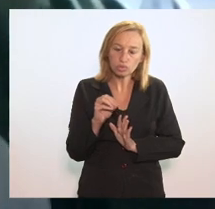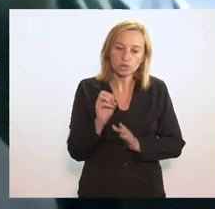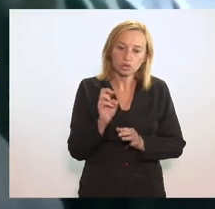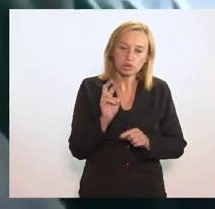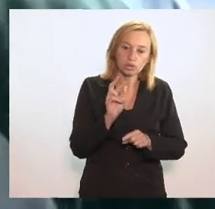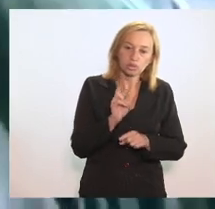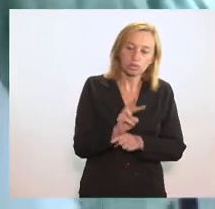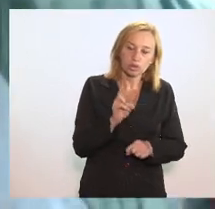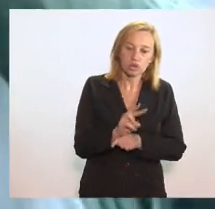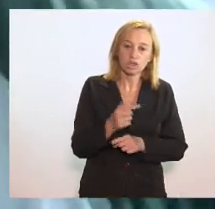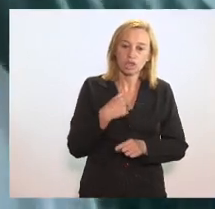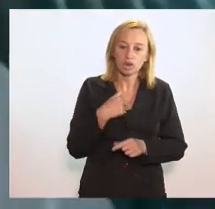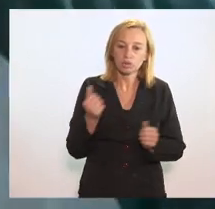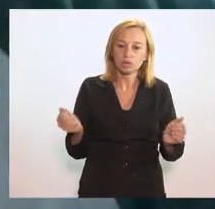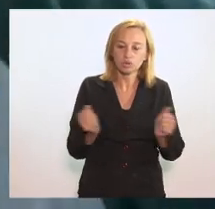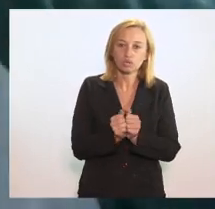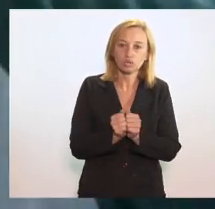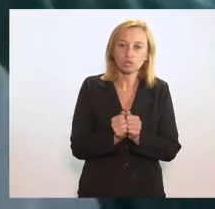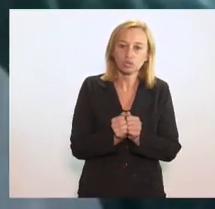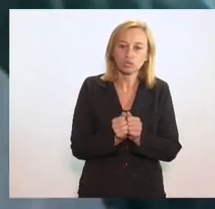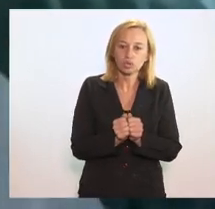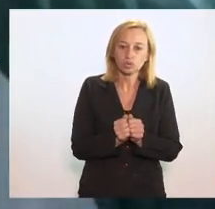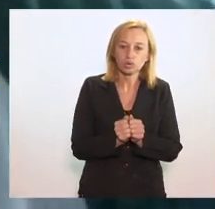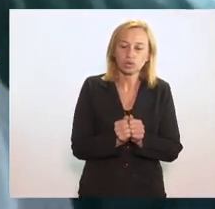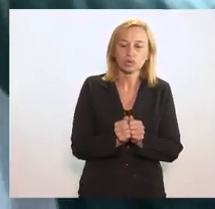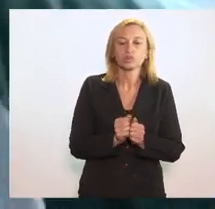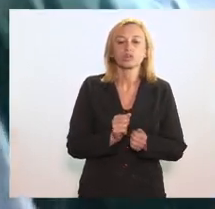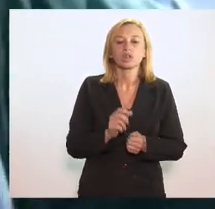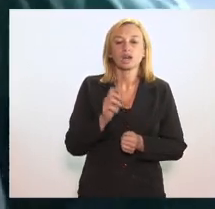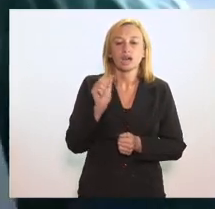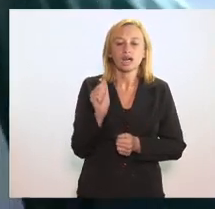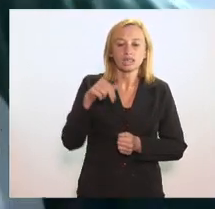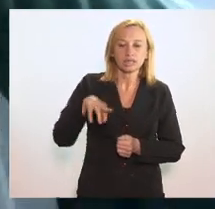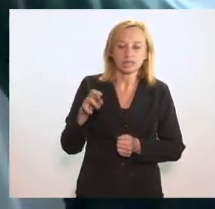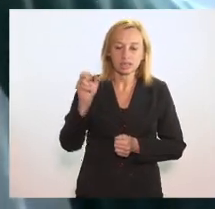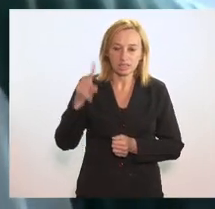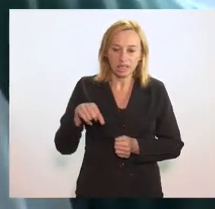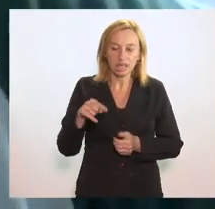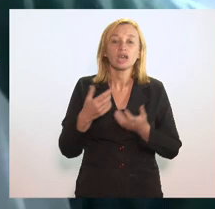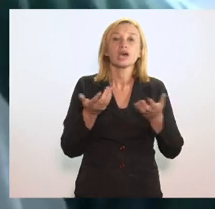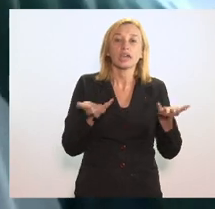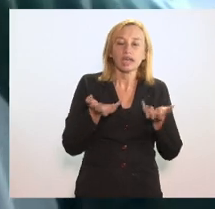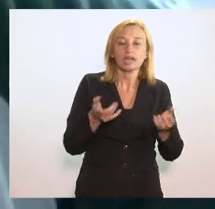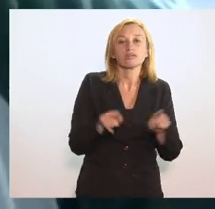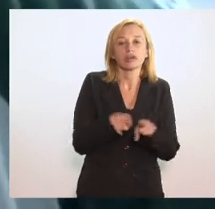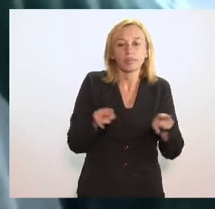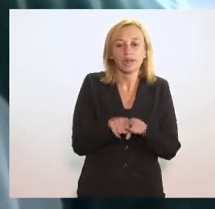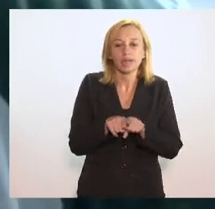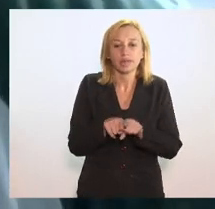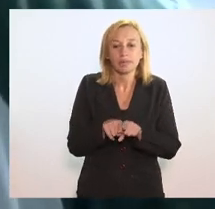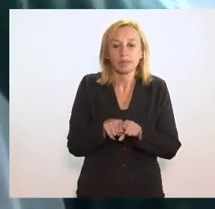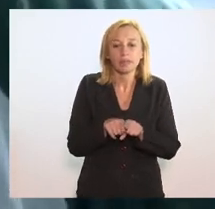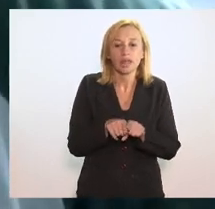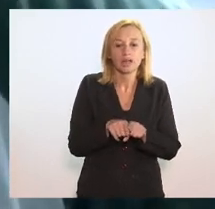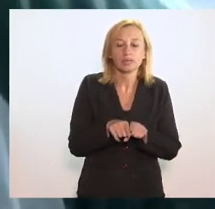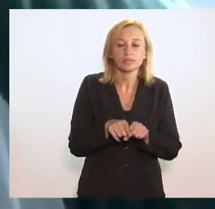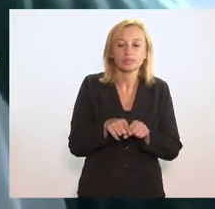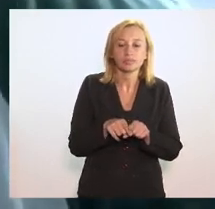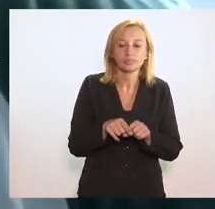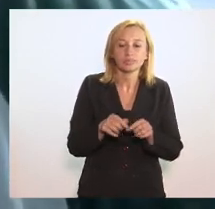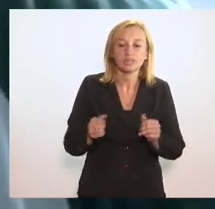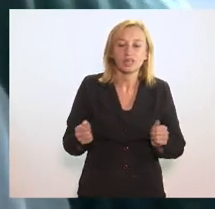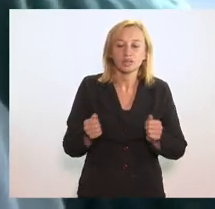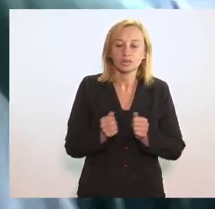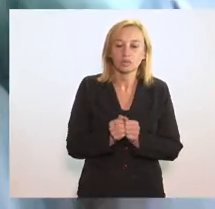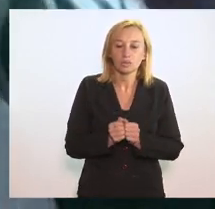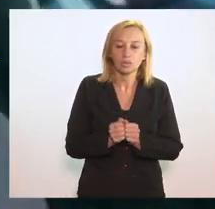eu sou autor junto com o Lazzaroni, o André Lazzaroni. Queria também me associar à